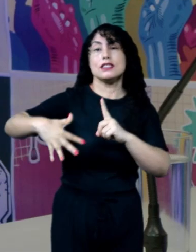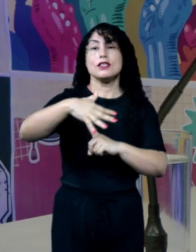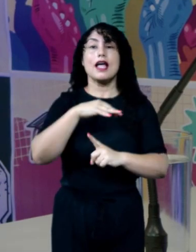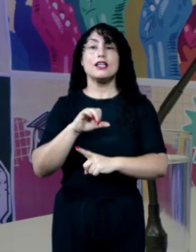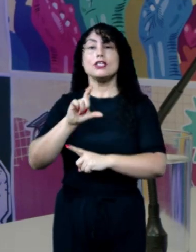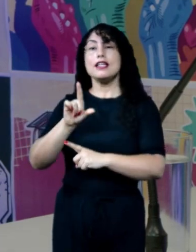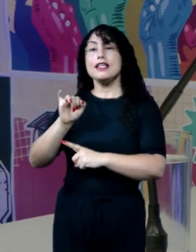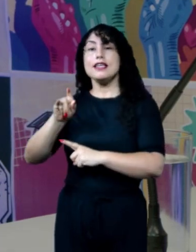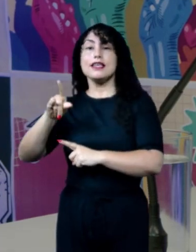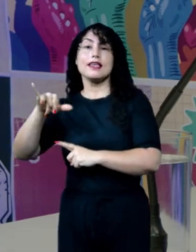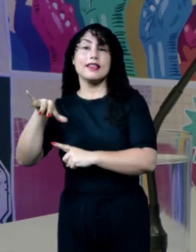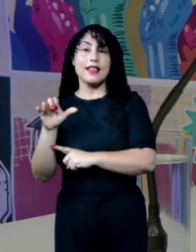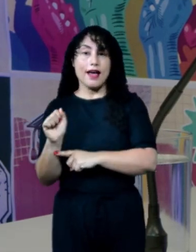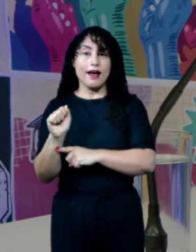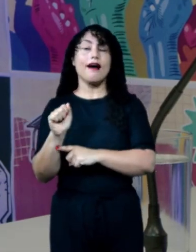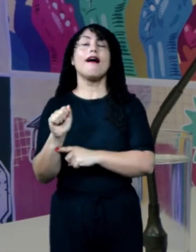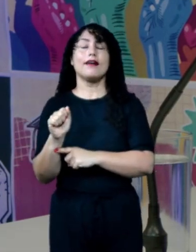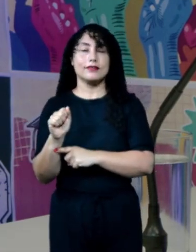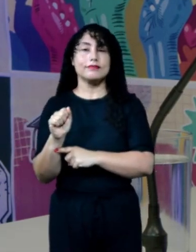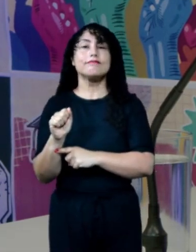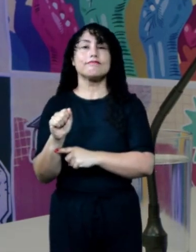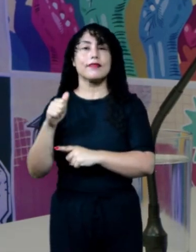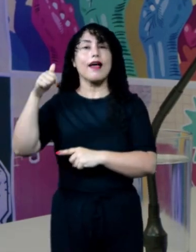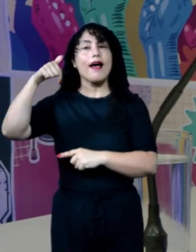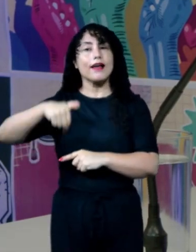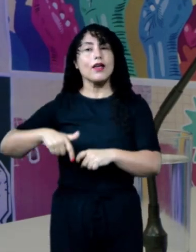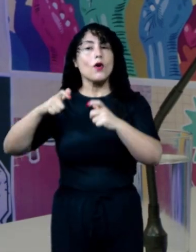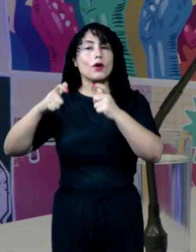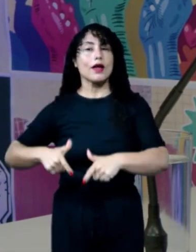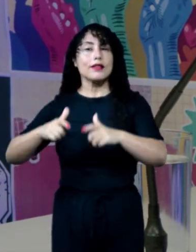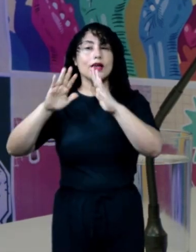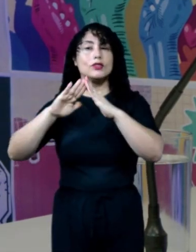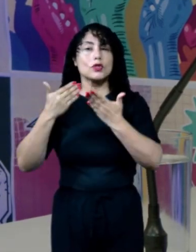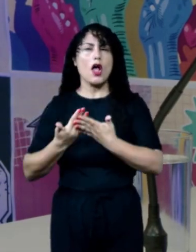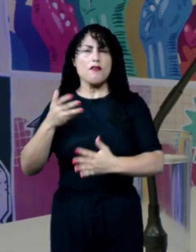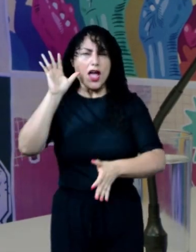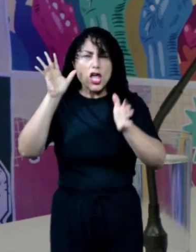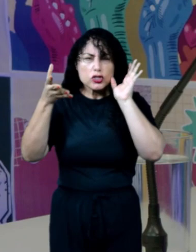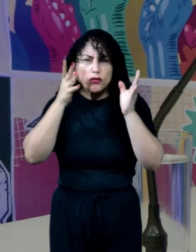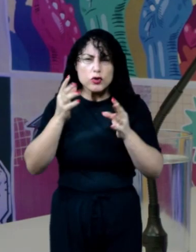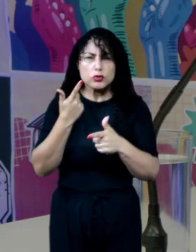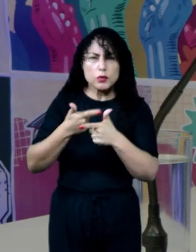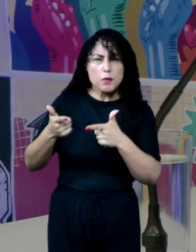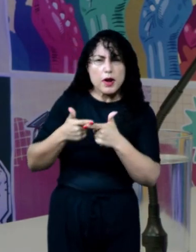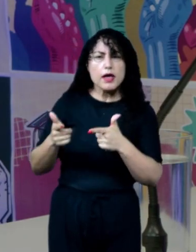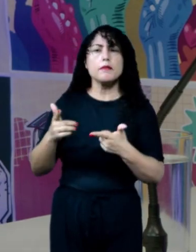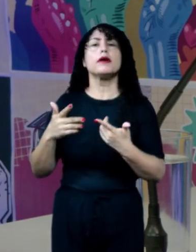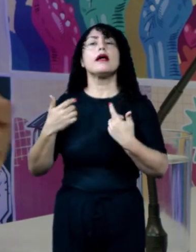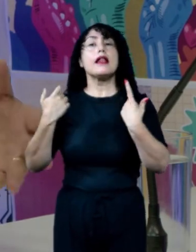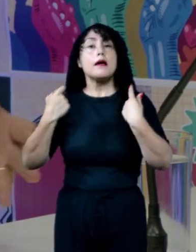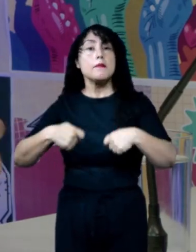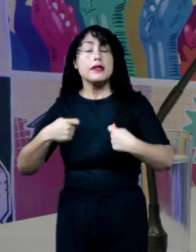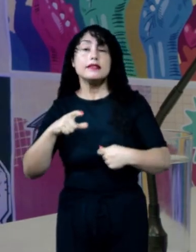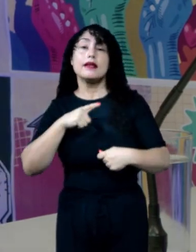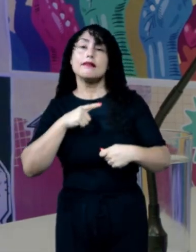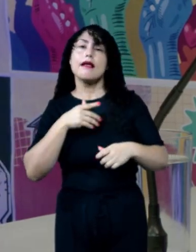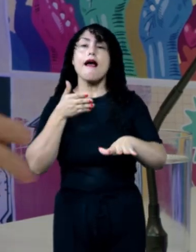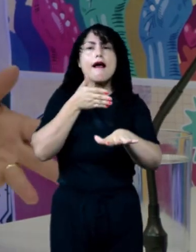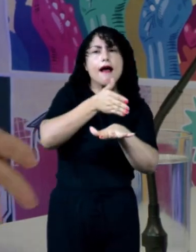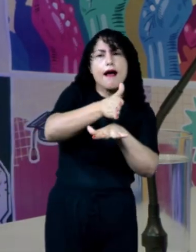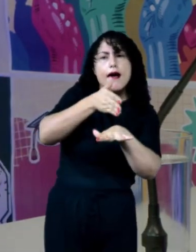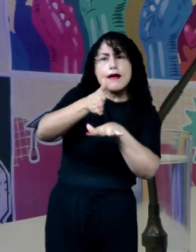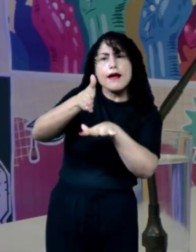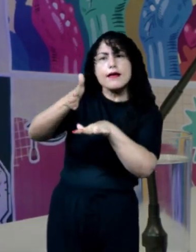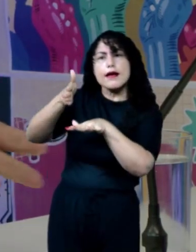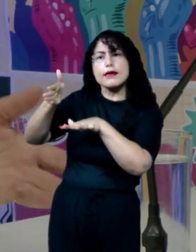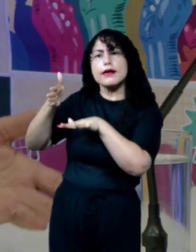Sim. Então, não vamos... Aqui é o lugar da escola, a escola vai resolver todos os problemas. Ela precisa permear todas